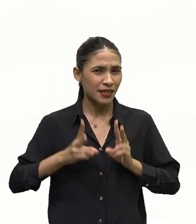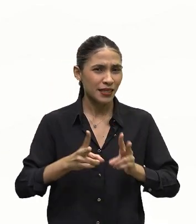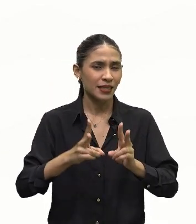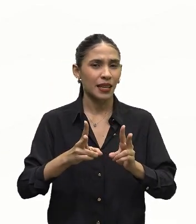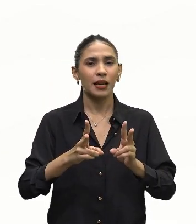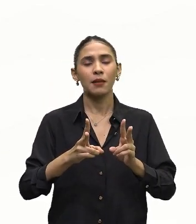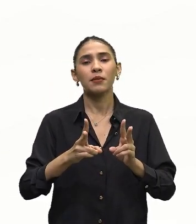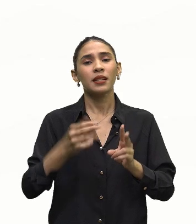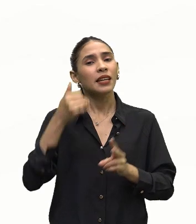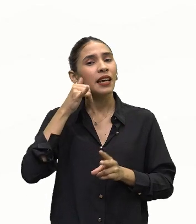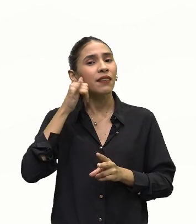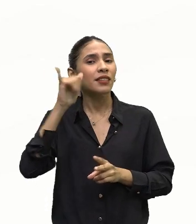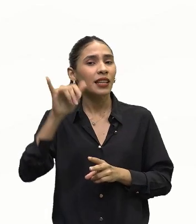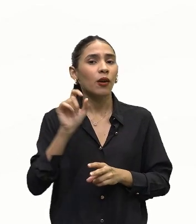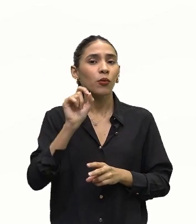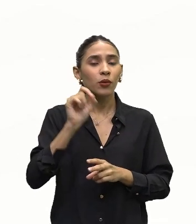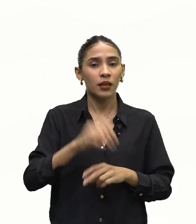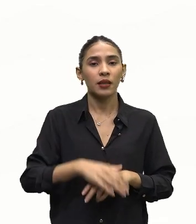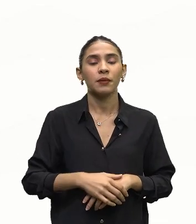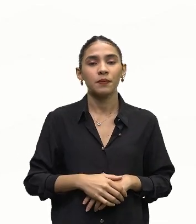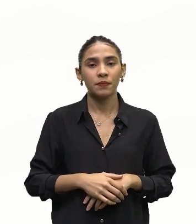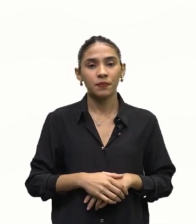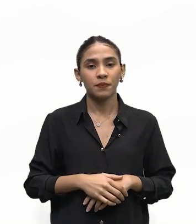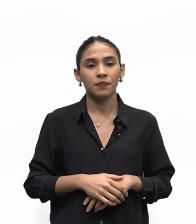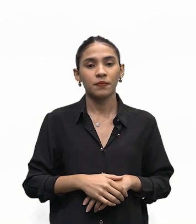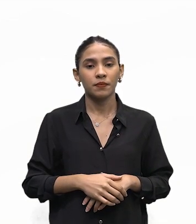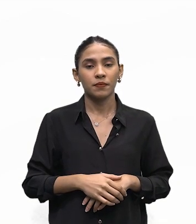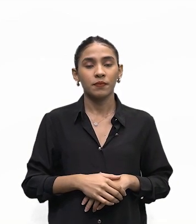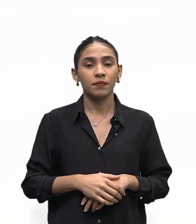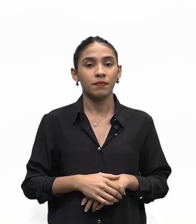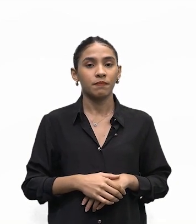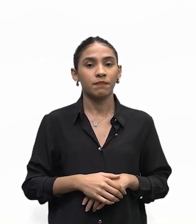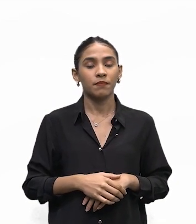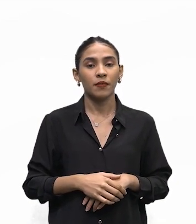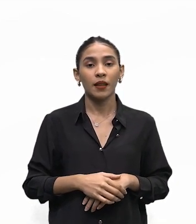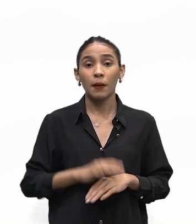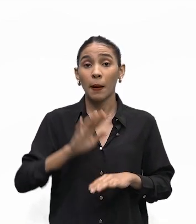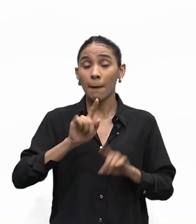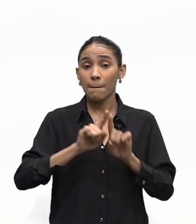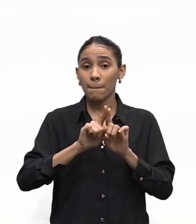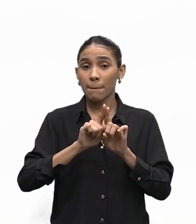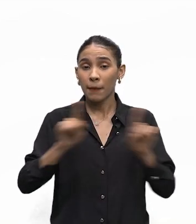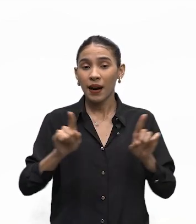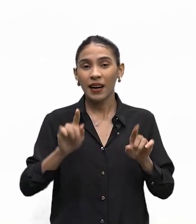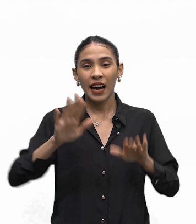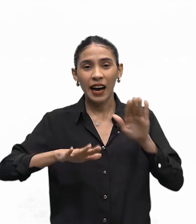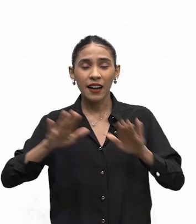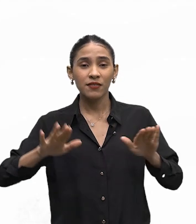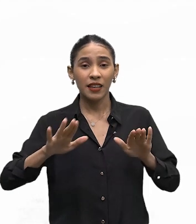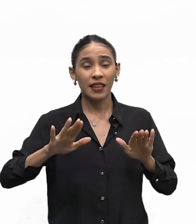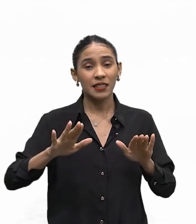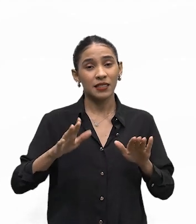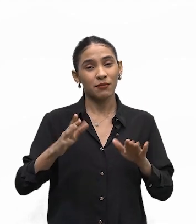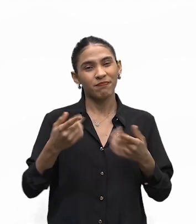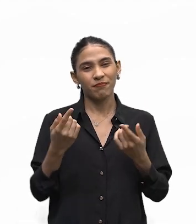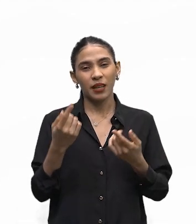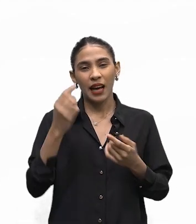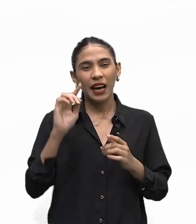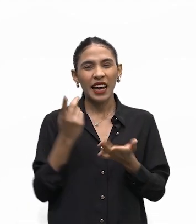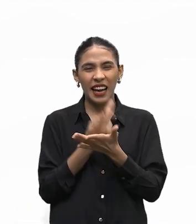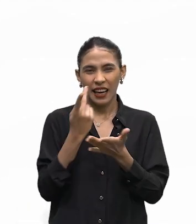essa decisão é o que a gente consegue tomar essa decisão de forma correta.